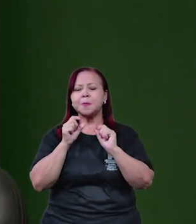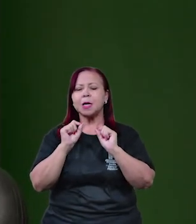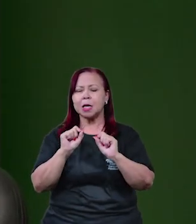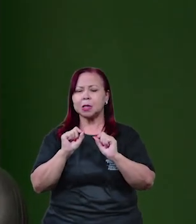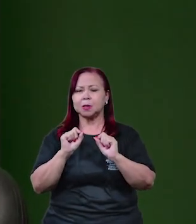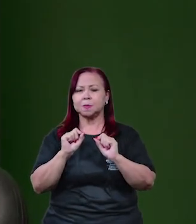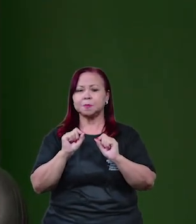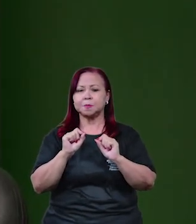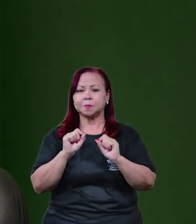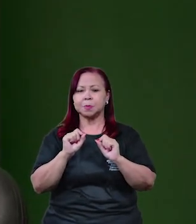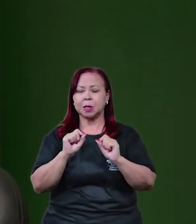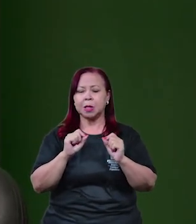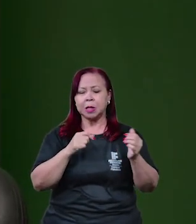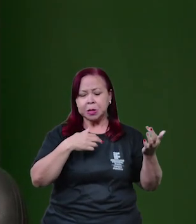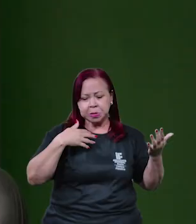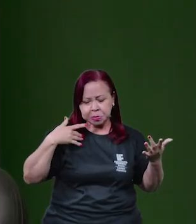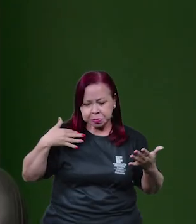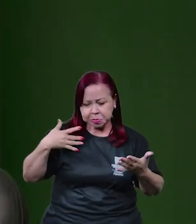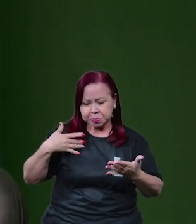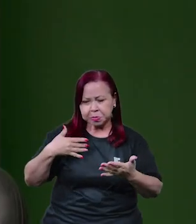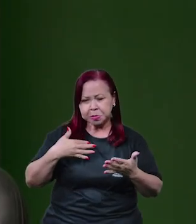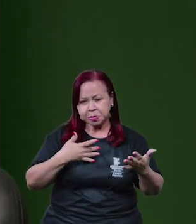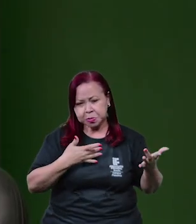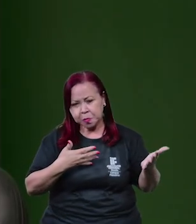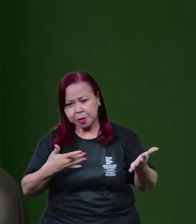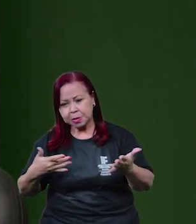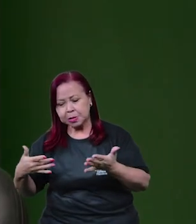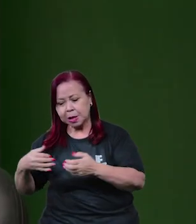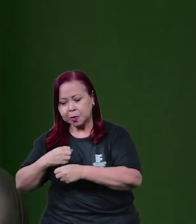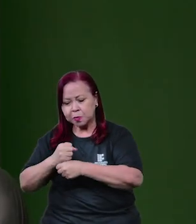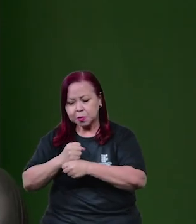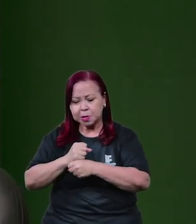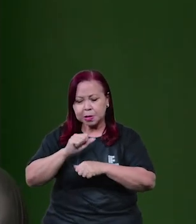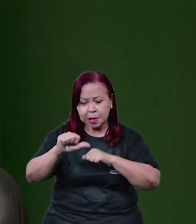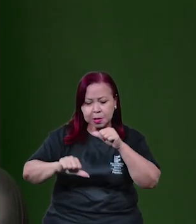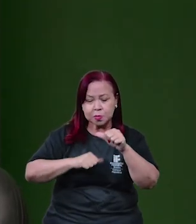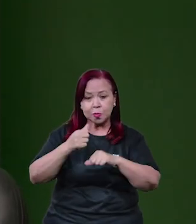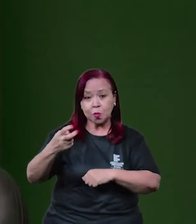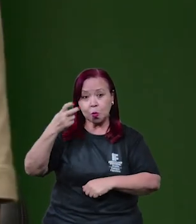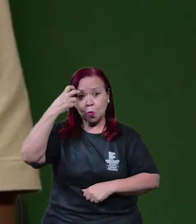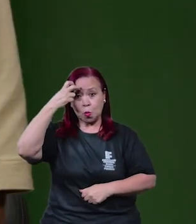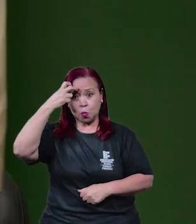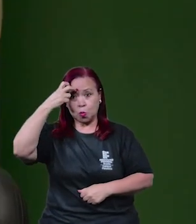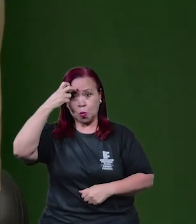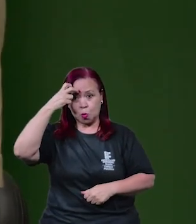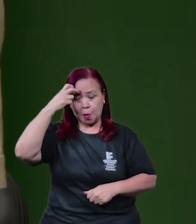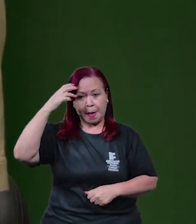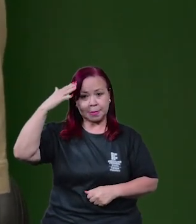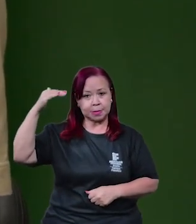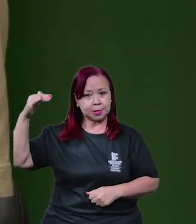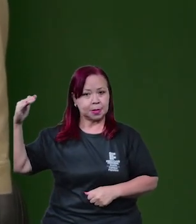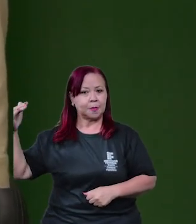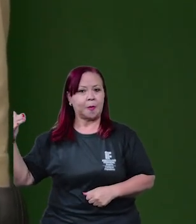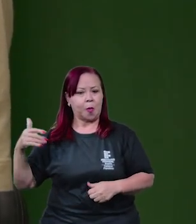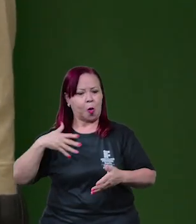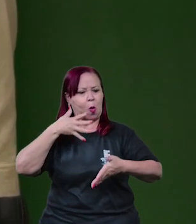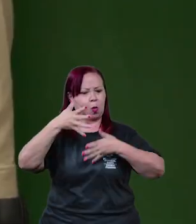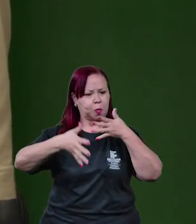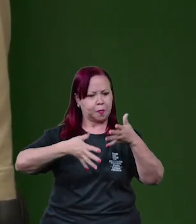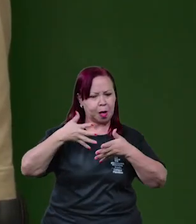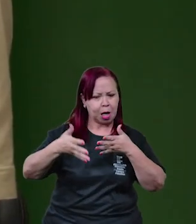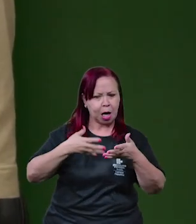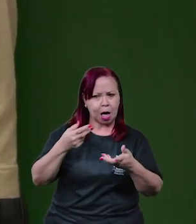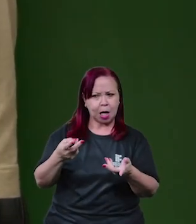que, assim, com o passar dos anos, tá se tornando uma cultura muito mais falada. Sim. Dos locks, por exemplo, cara, eu vejo